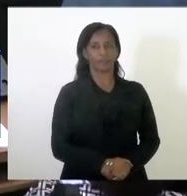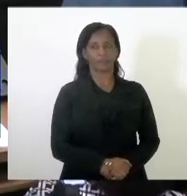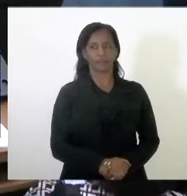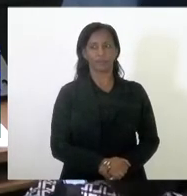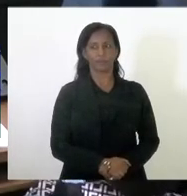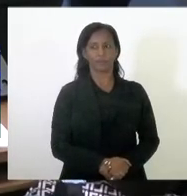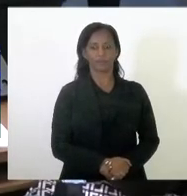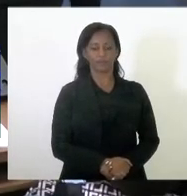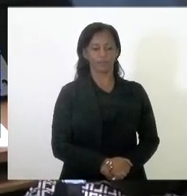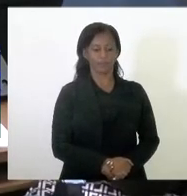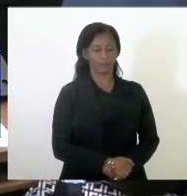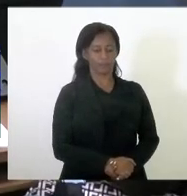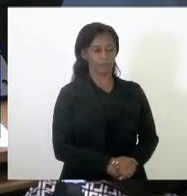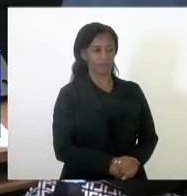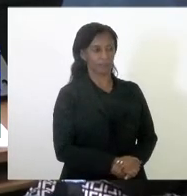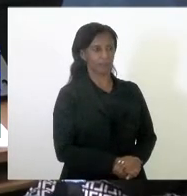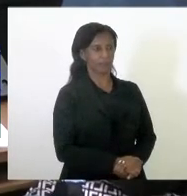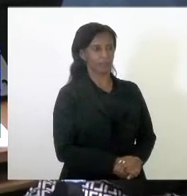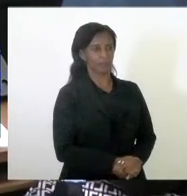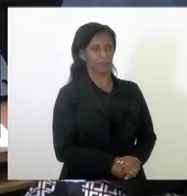Não, não.